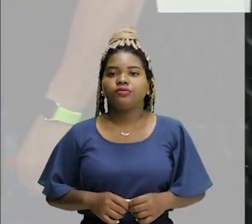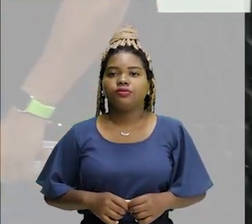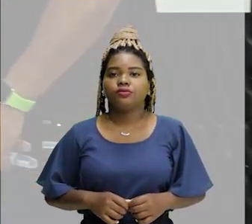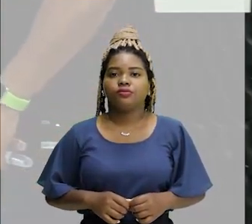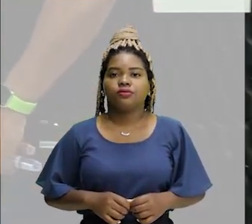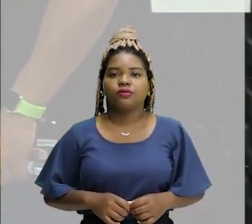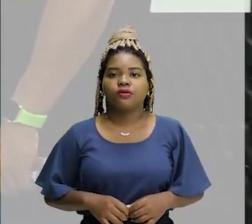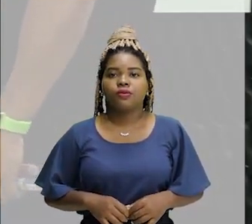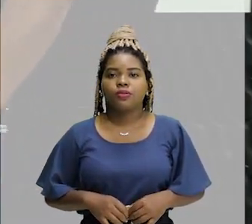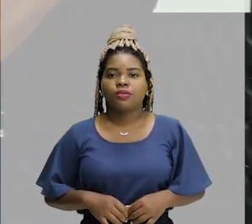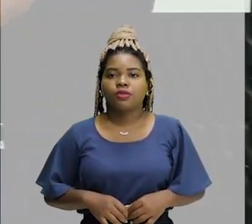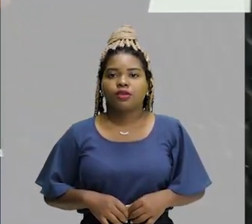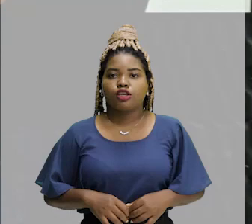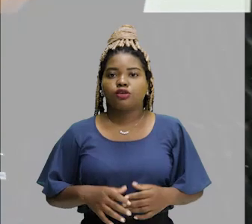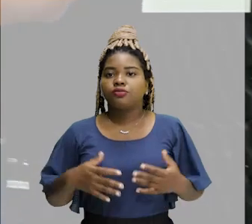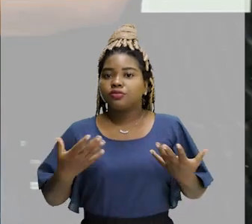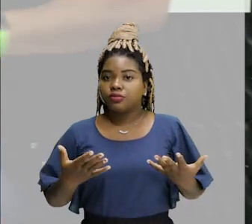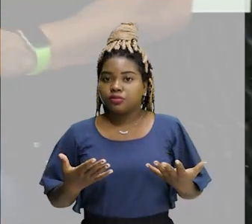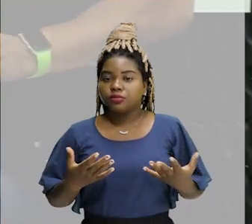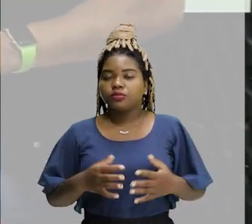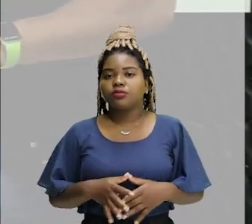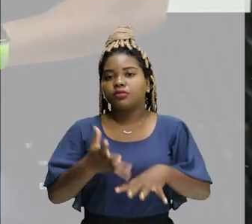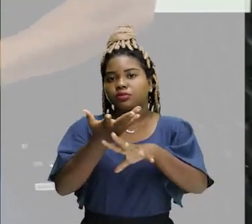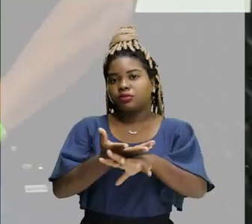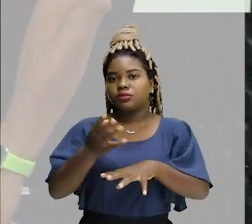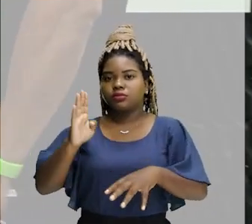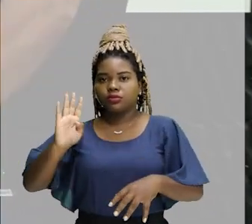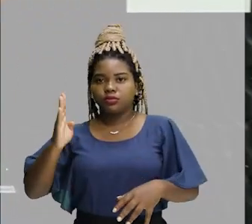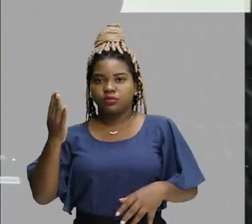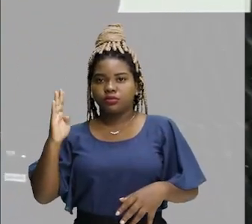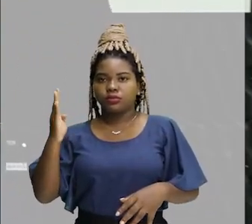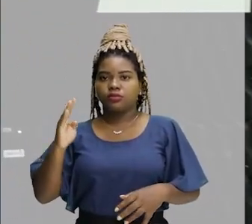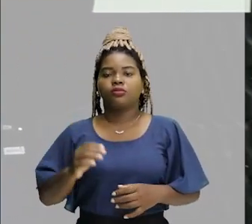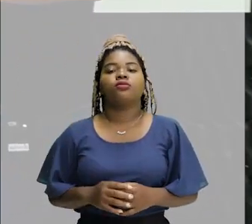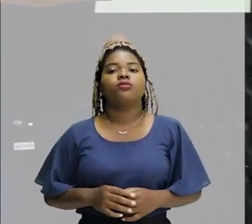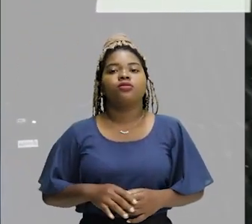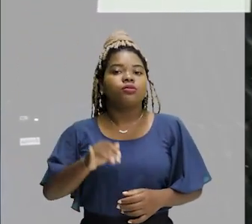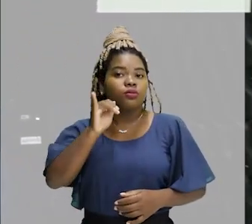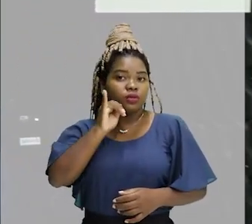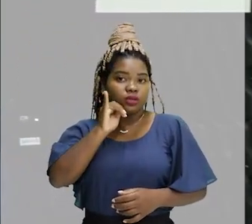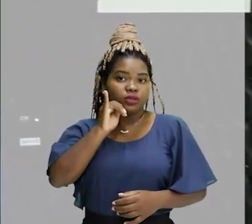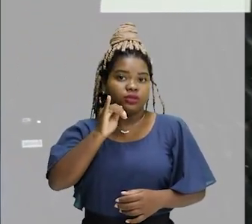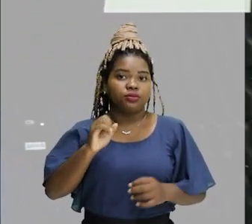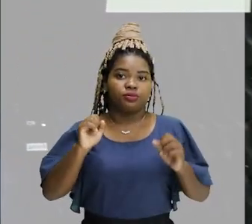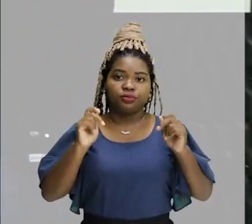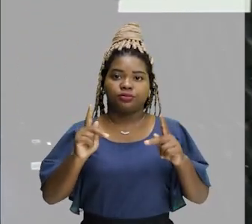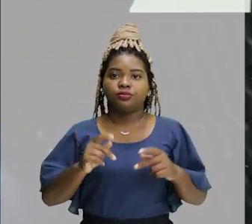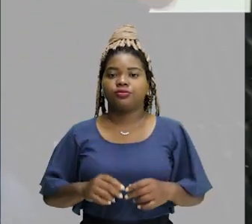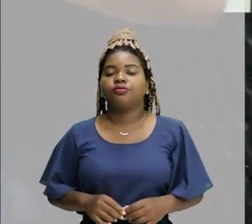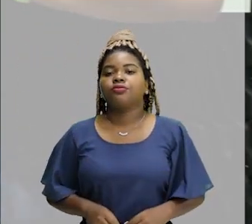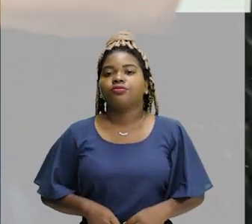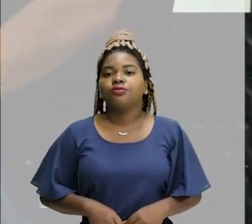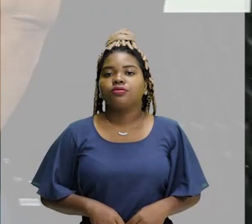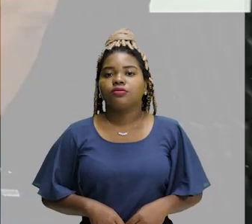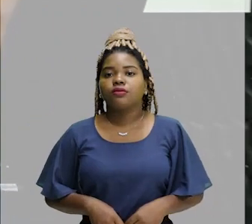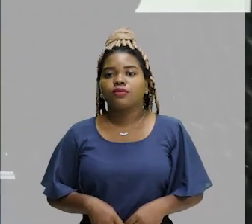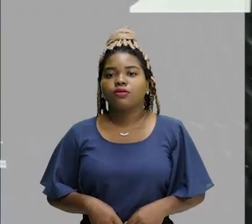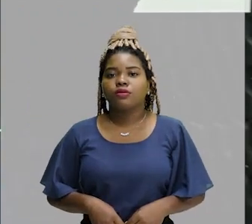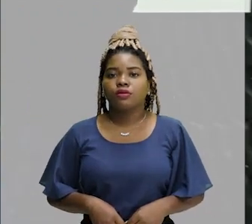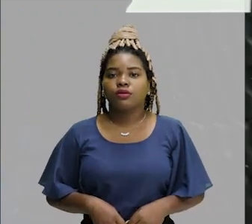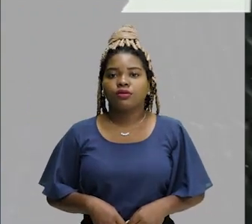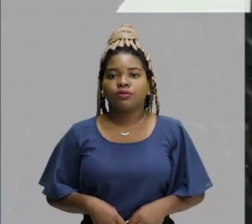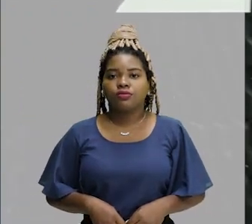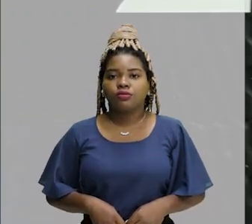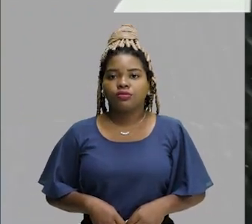biologia. Tá? Olha como uma coisa aqui é clara e evidente. Apareceu, bota a biologia aí, André, apareceu na minha cabeça, eu vou usar um exemplo com a própria